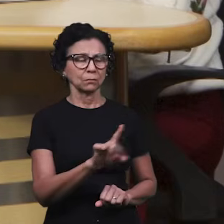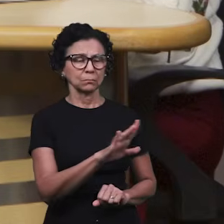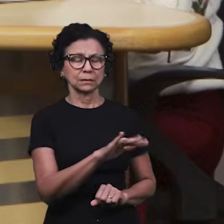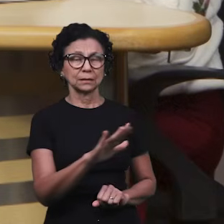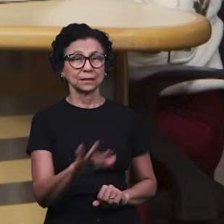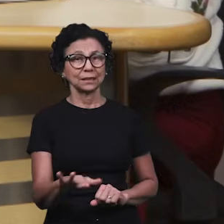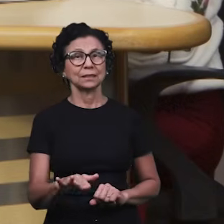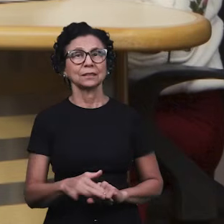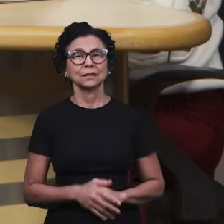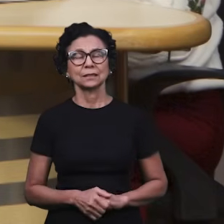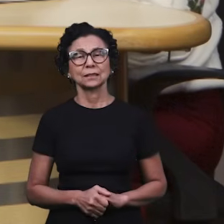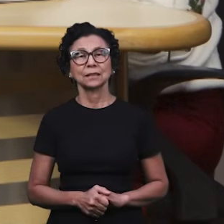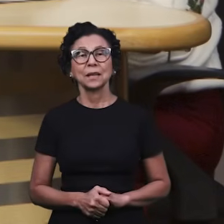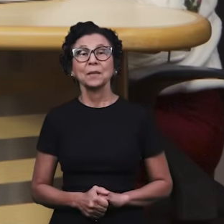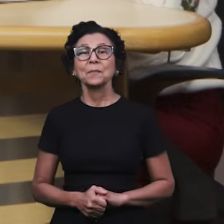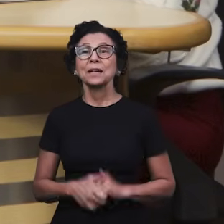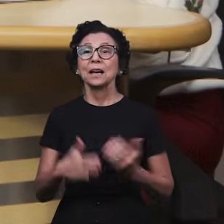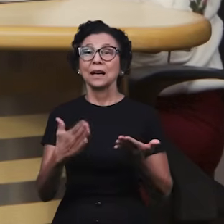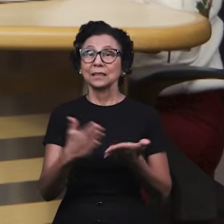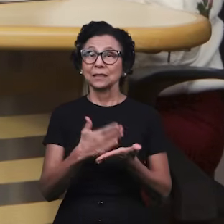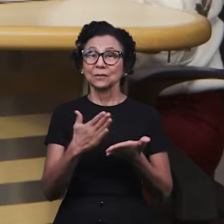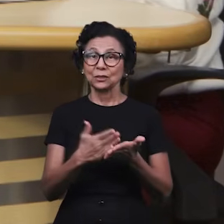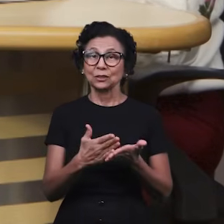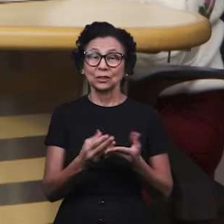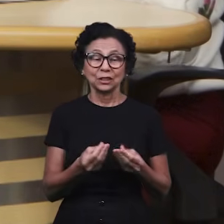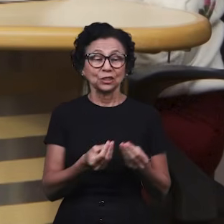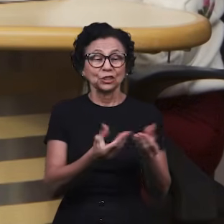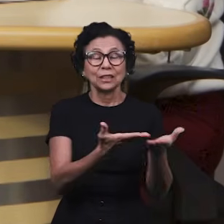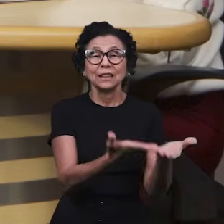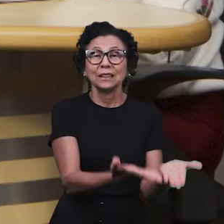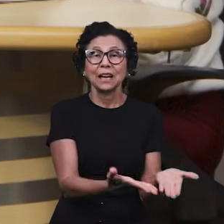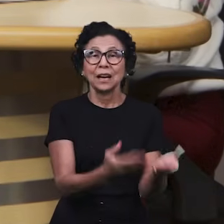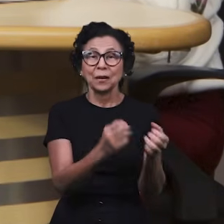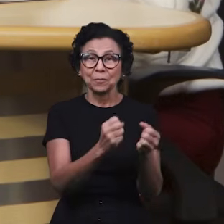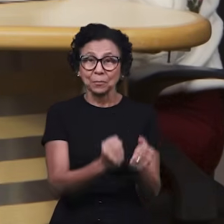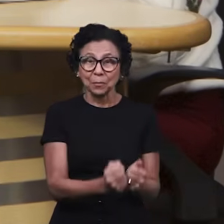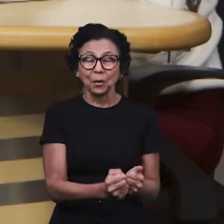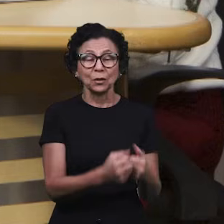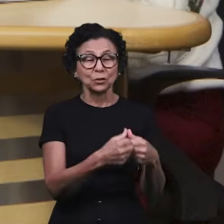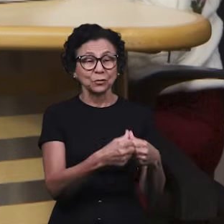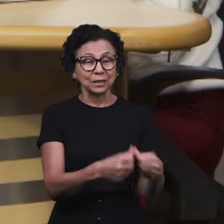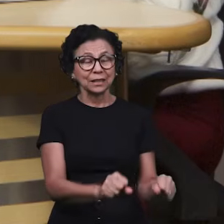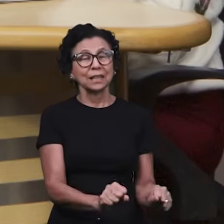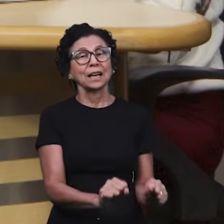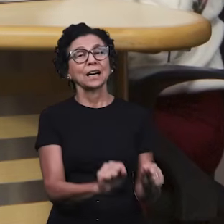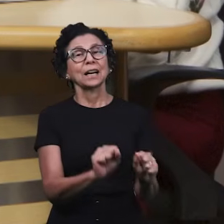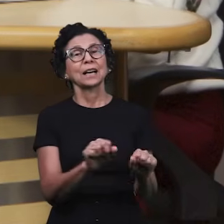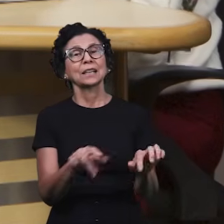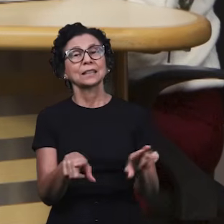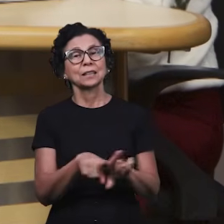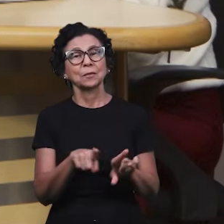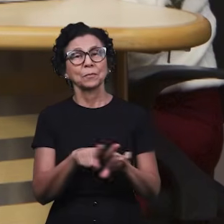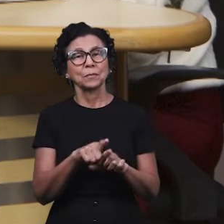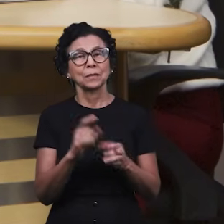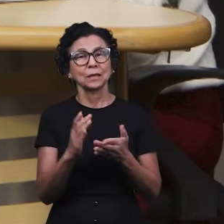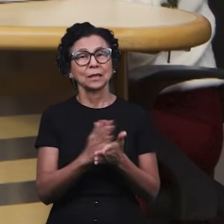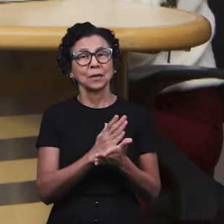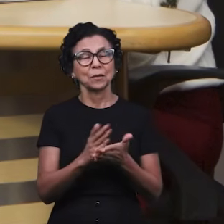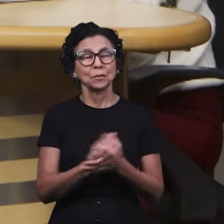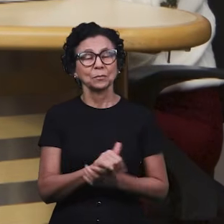crianças. Nós temos ouvido muitas crianças que levam a revistinha da EBD para a escola e na hora do recreio pregam